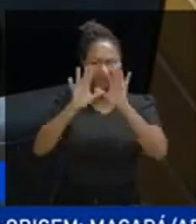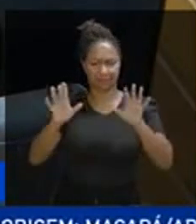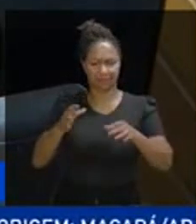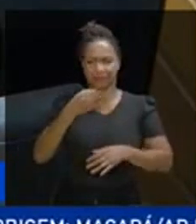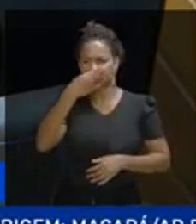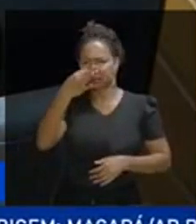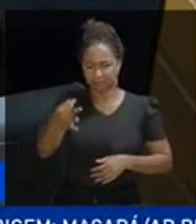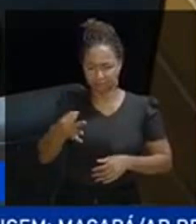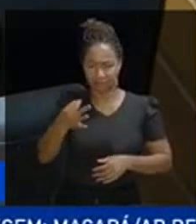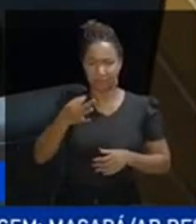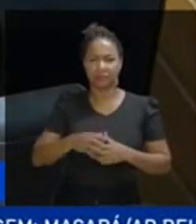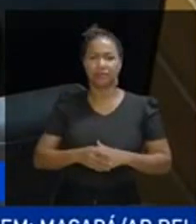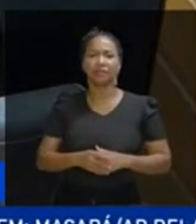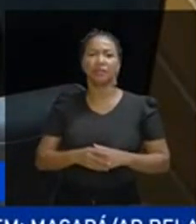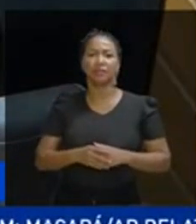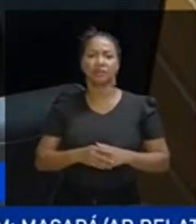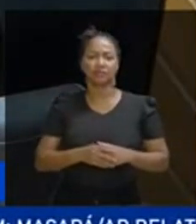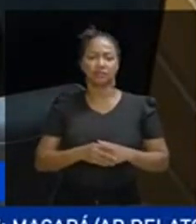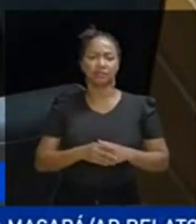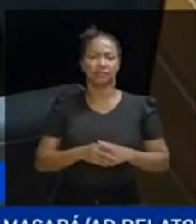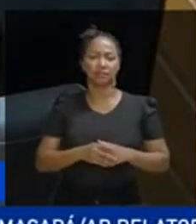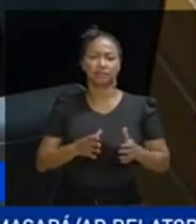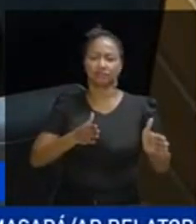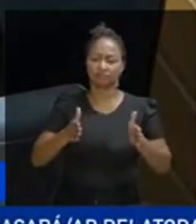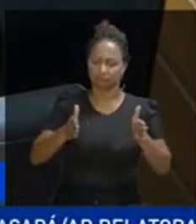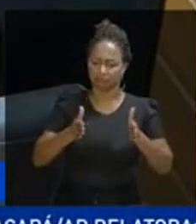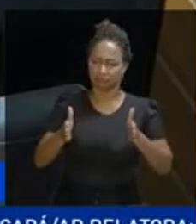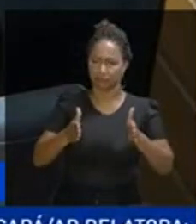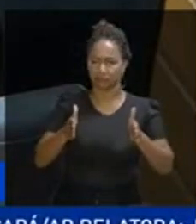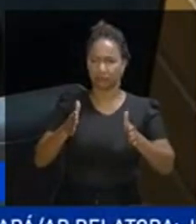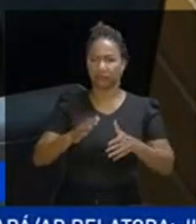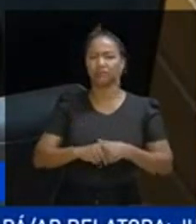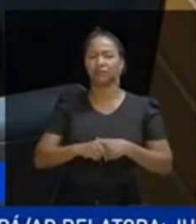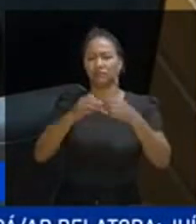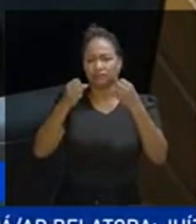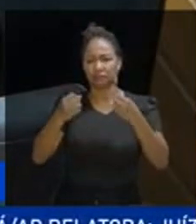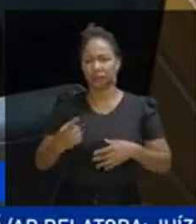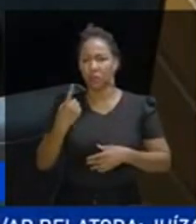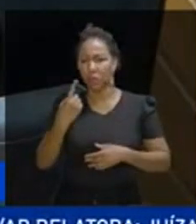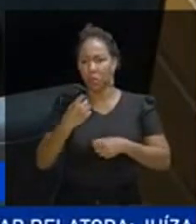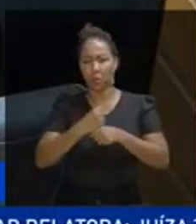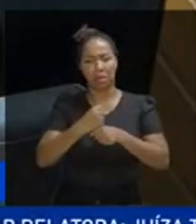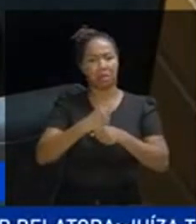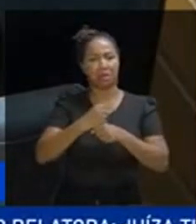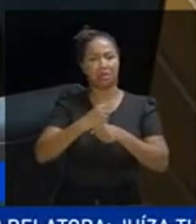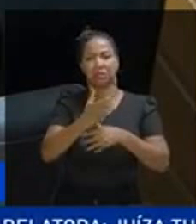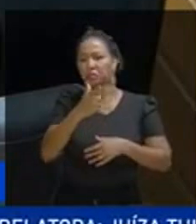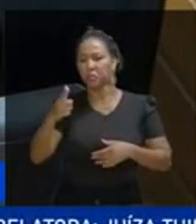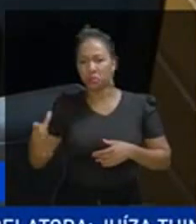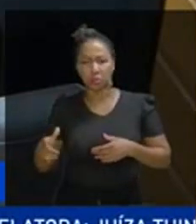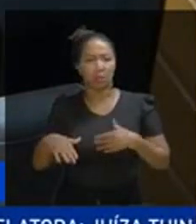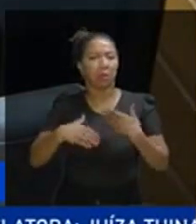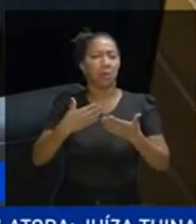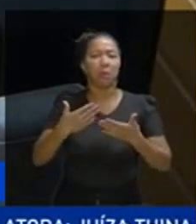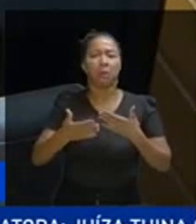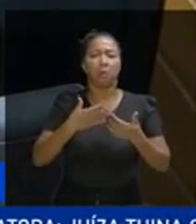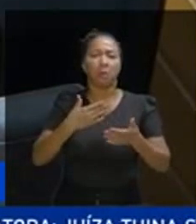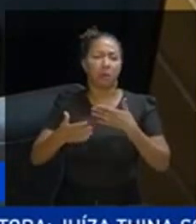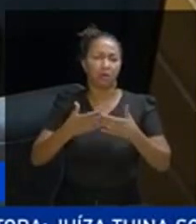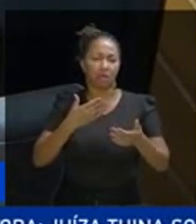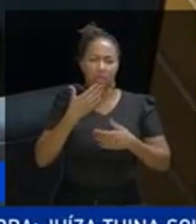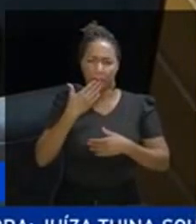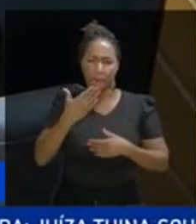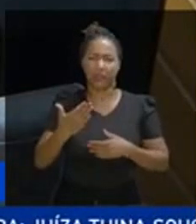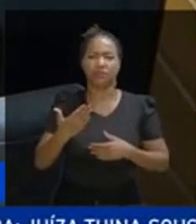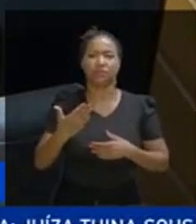manifestação que, abro aspas, passado o prazo acima referido, 1 ano, sem que haja qualquer requerimento da